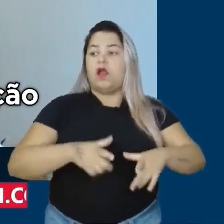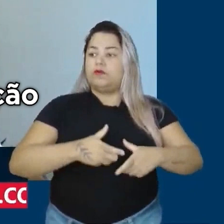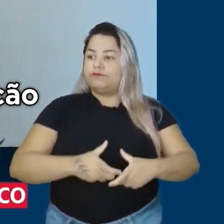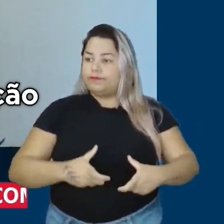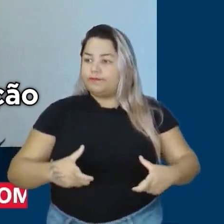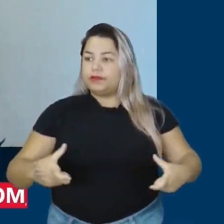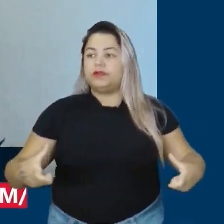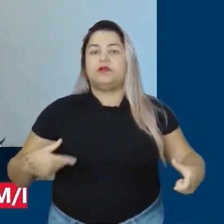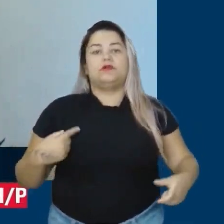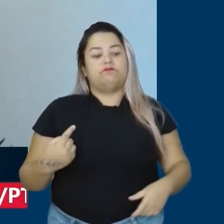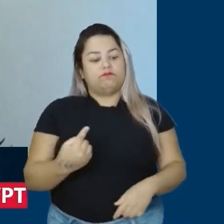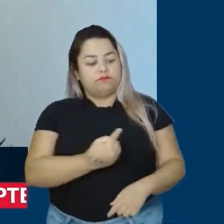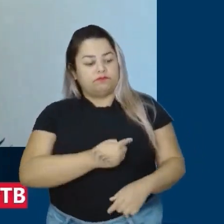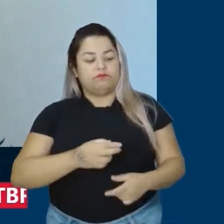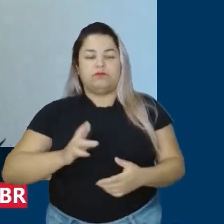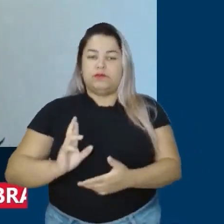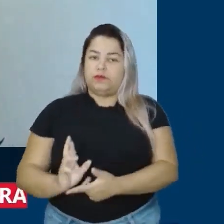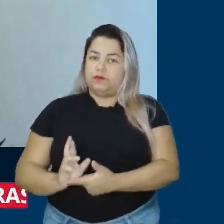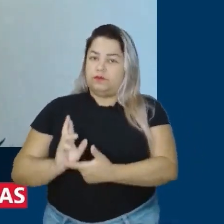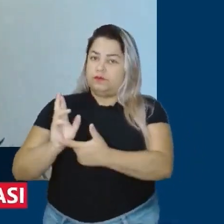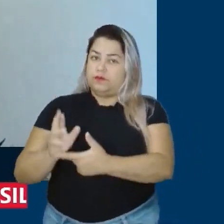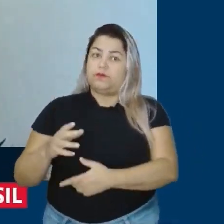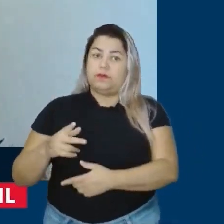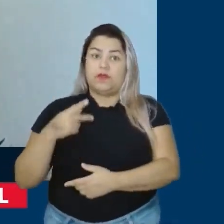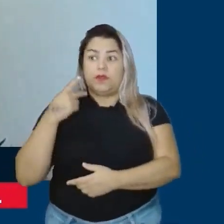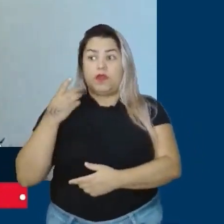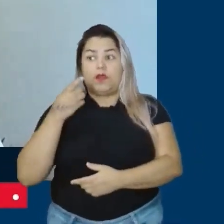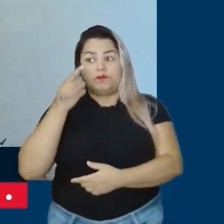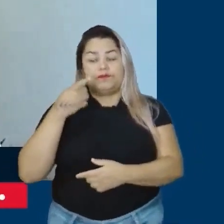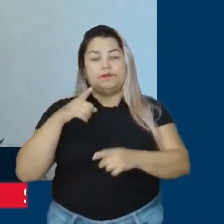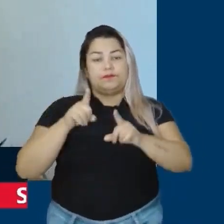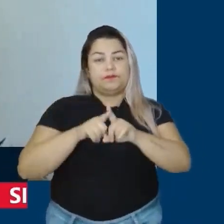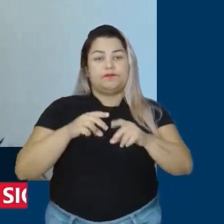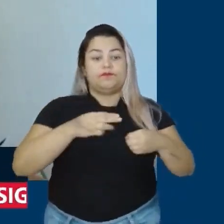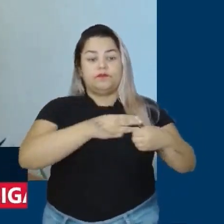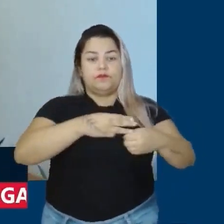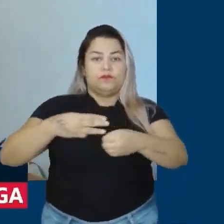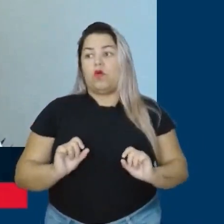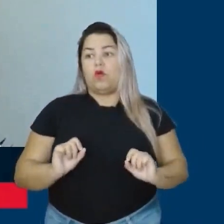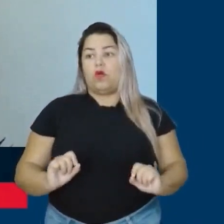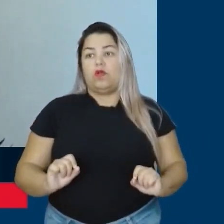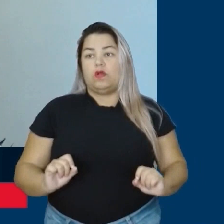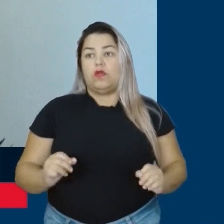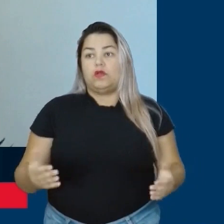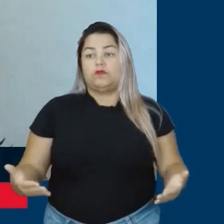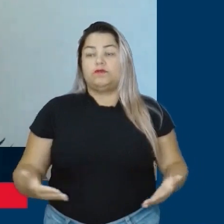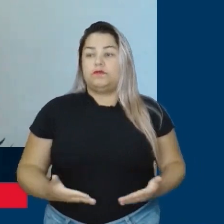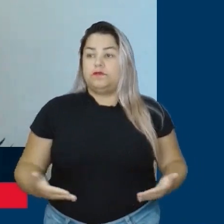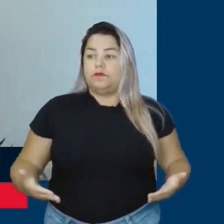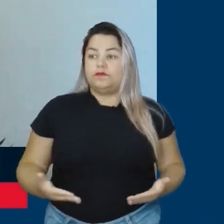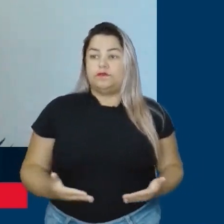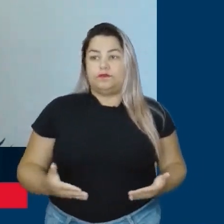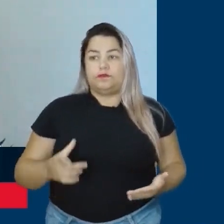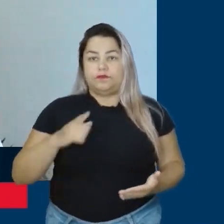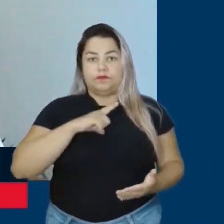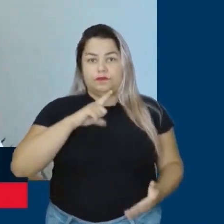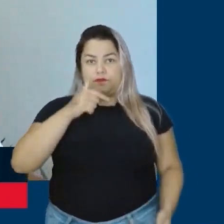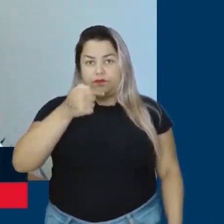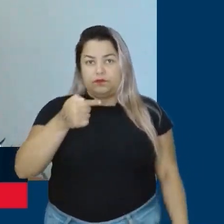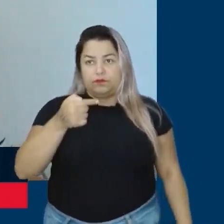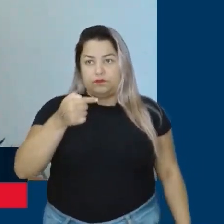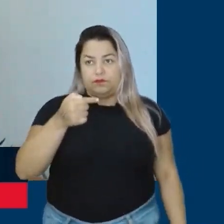nossa representação nos parlamentos municipais, nos executivos. Hoje nós temos em torno de